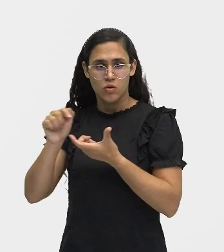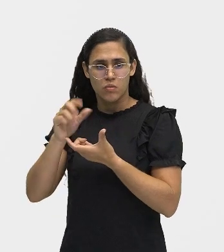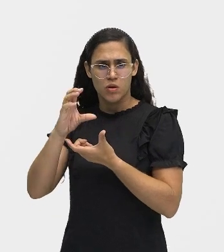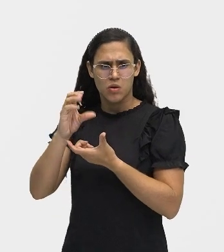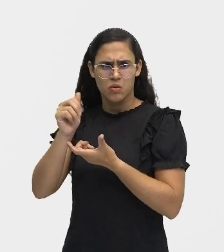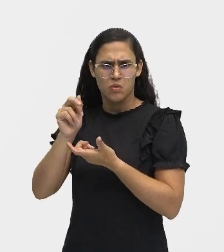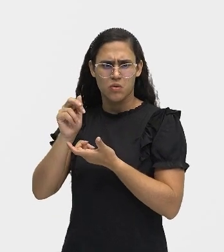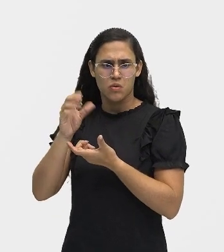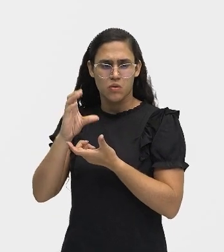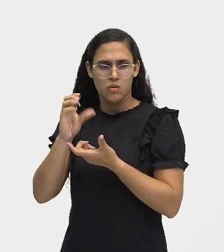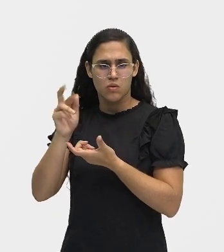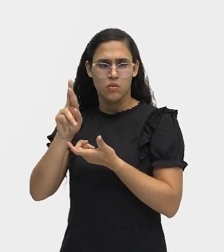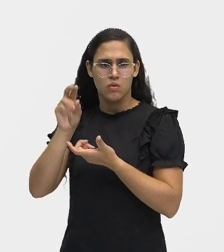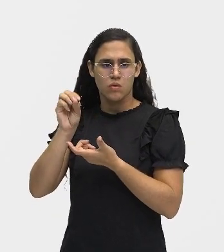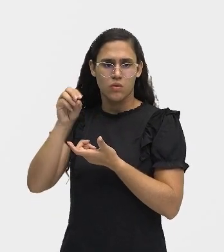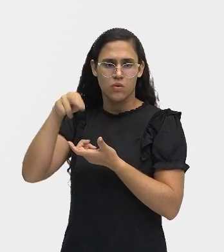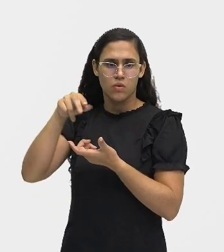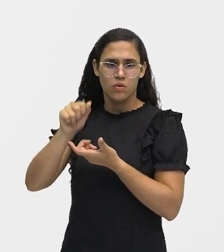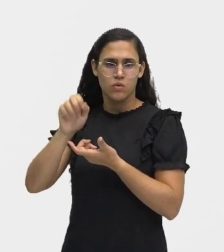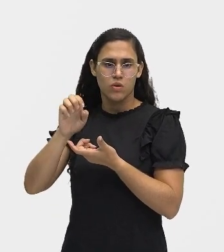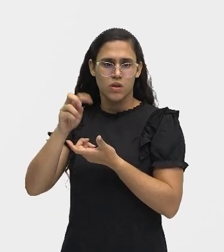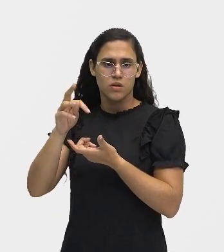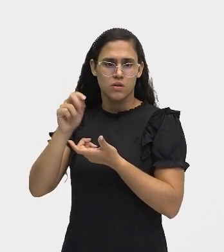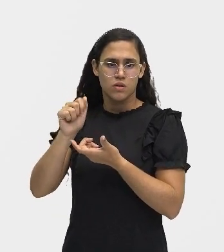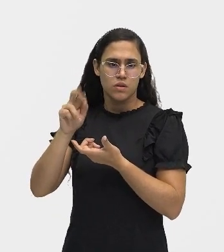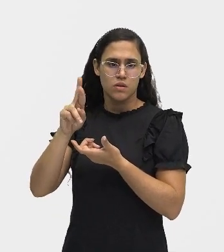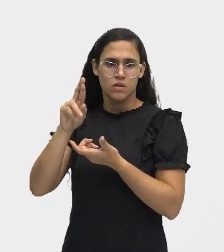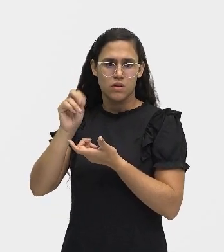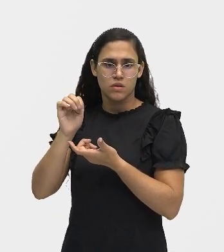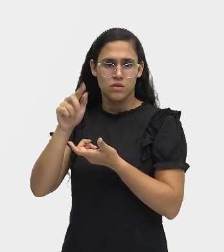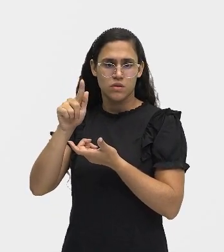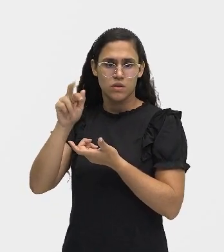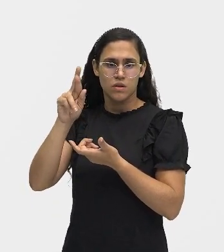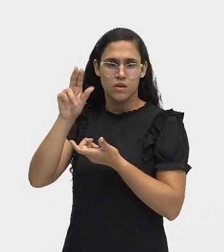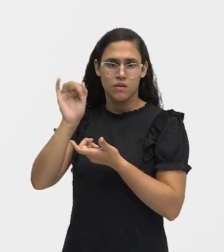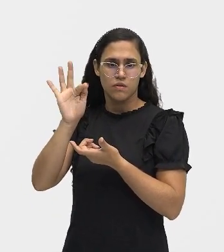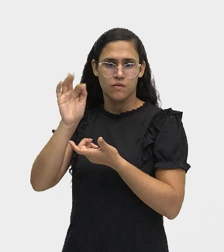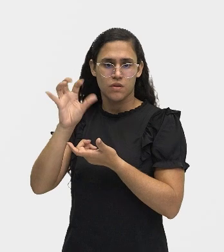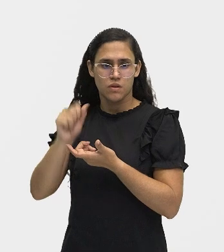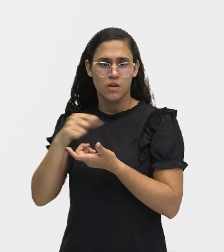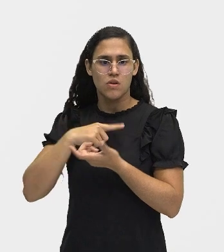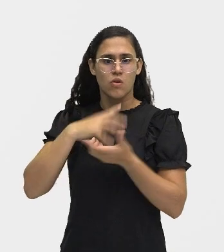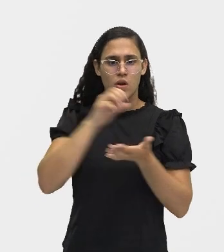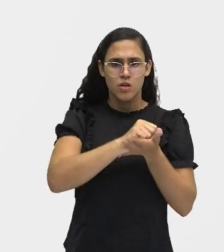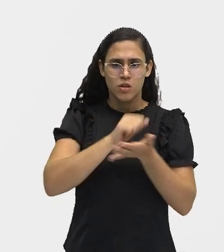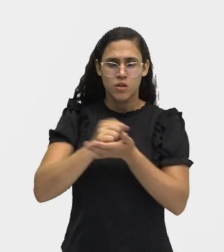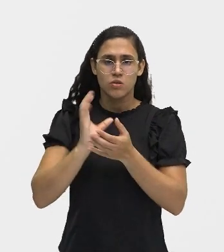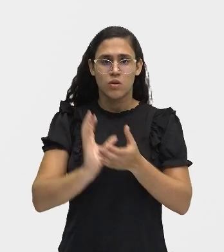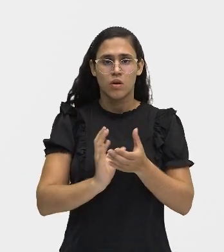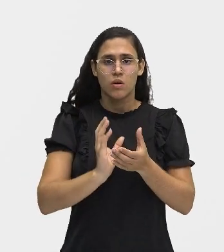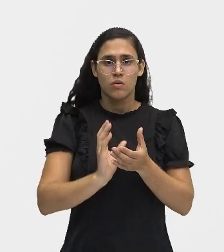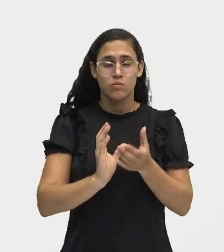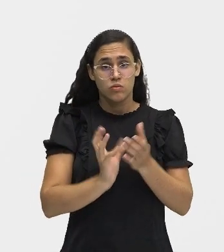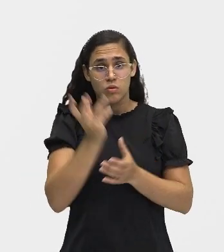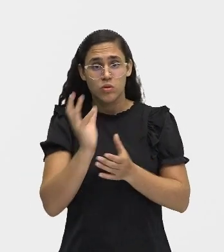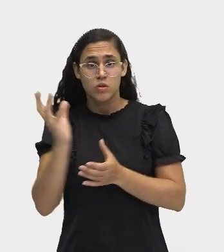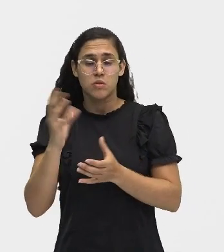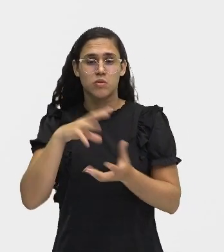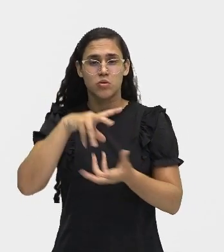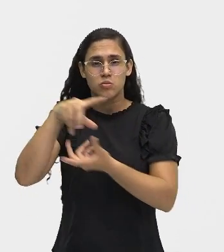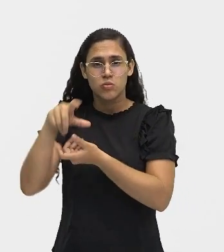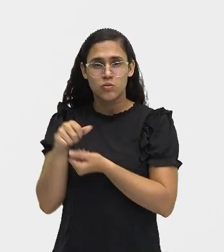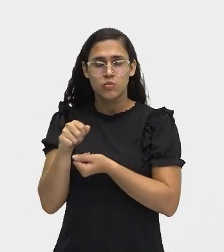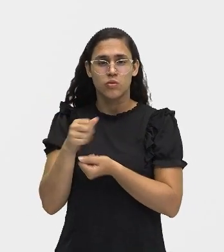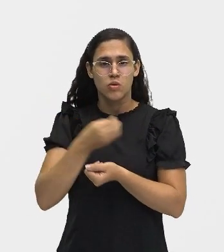diferentes unidades que correspondem a conjuntos de rochas, onde estão registrados os acontecimentos mais relevantes da história da Terra,